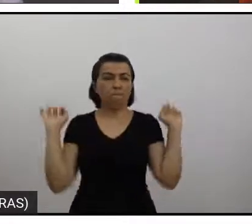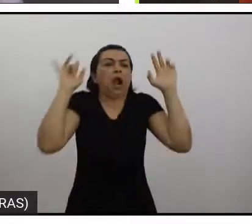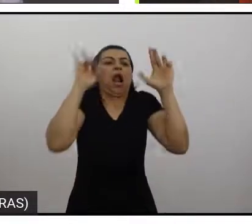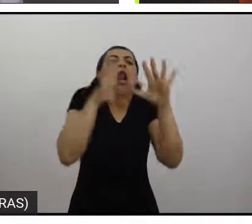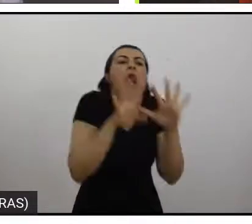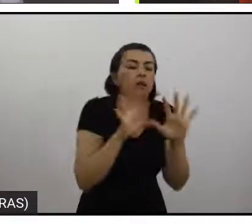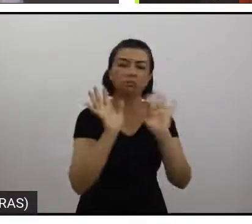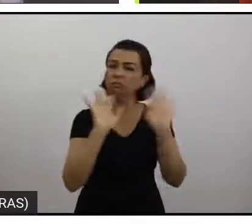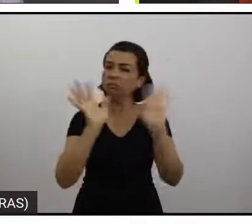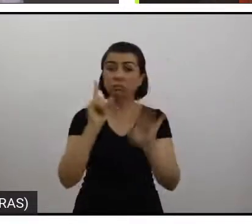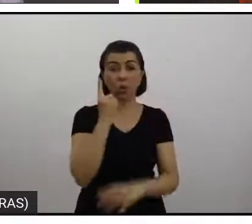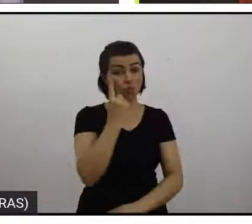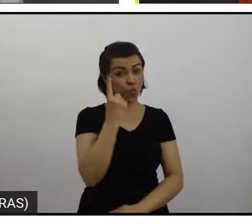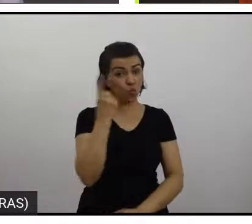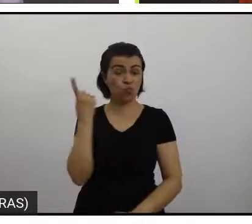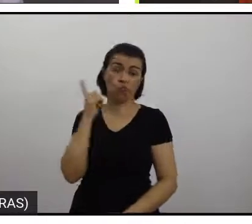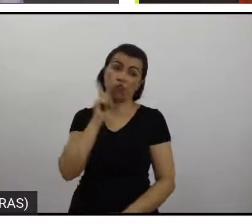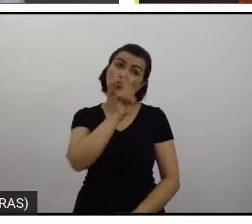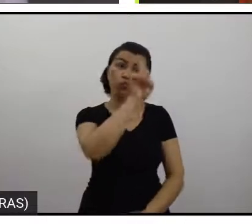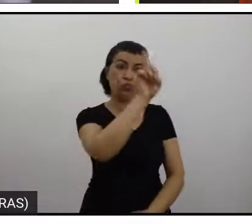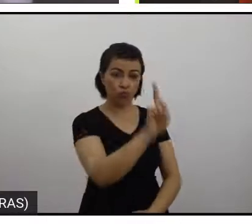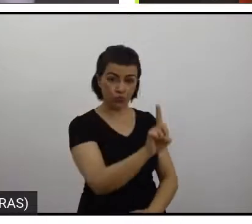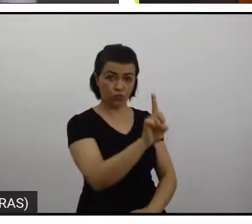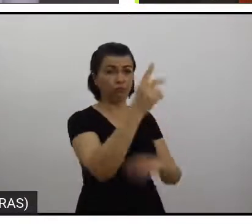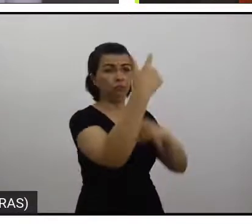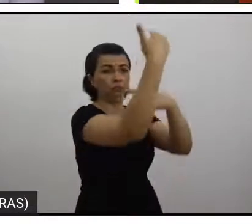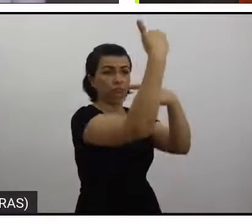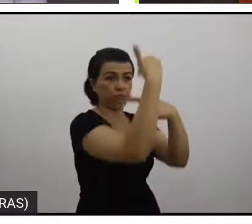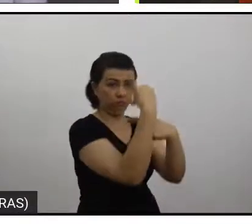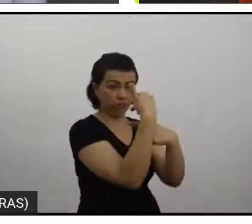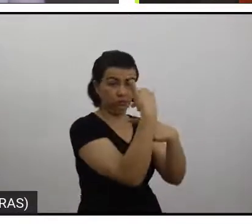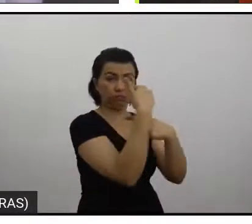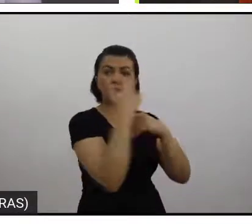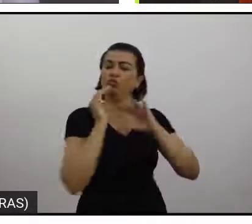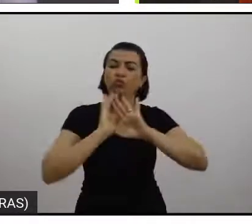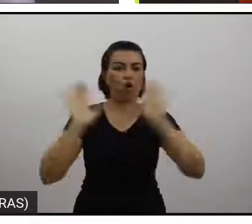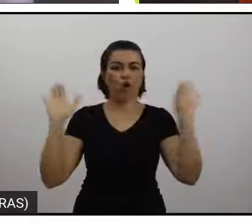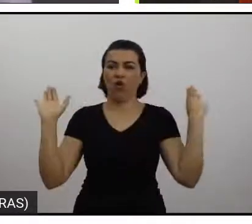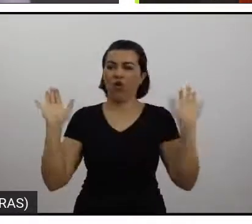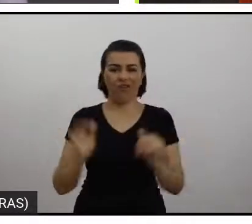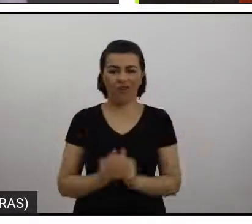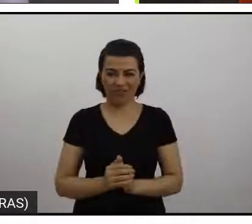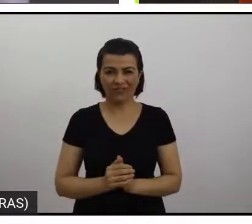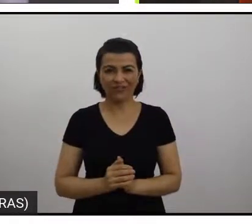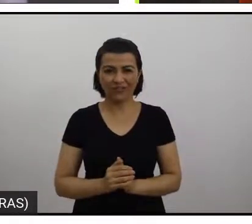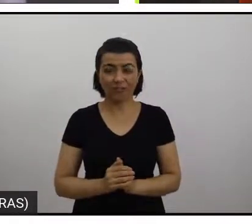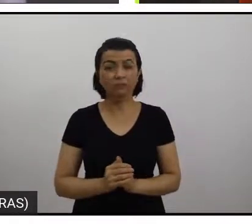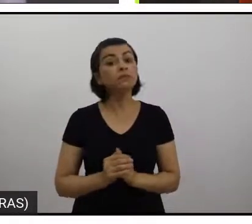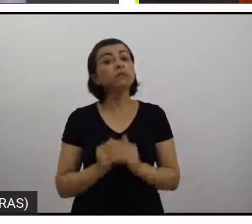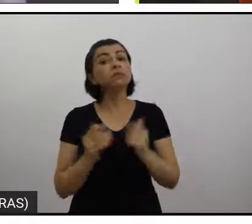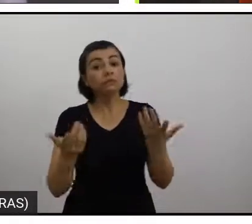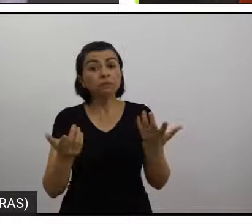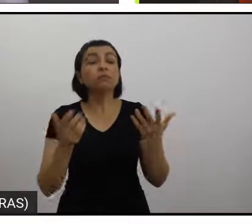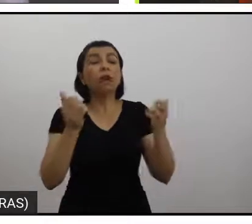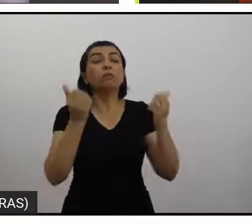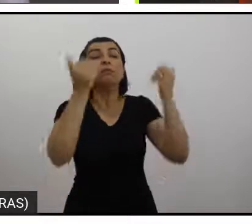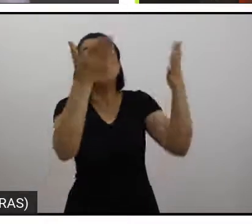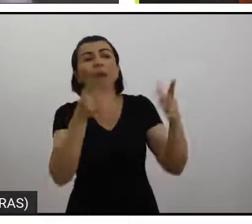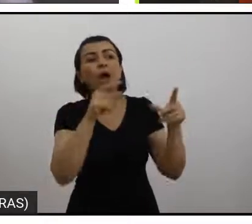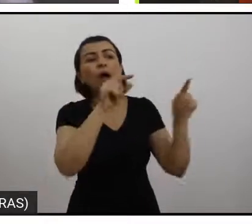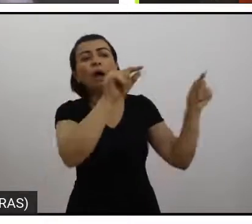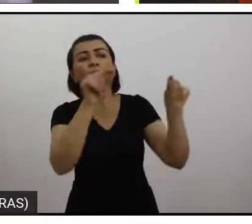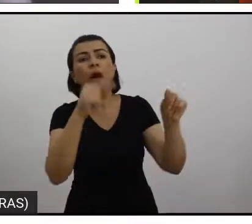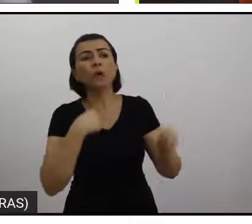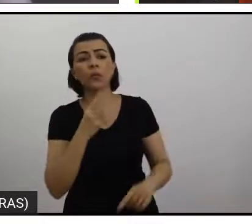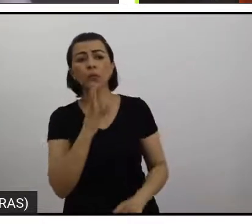através da parafernália eletrônica, de pessoas que não se conheciam, mas que de alguma maneira estavam se encontrando